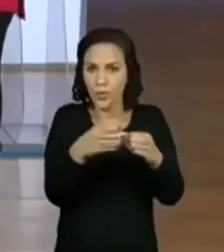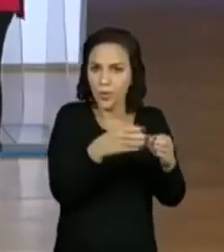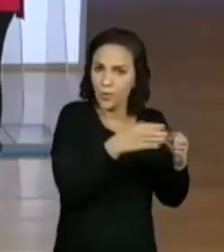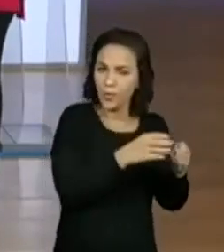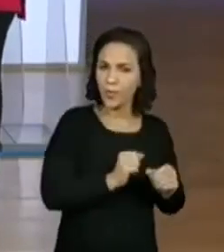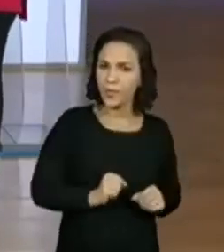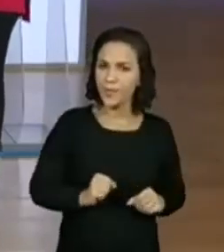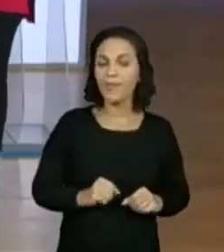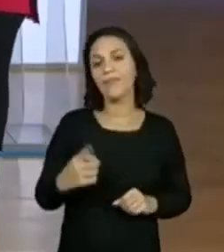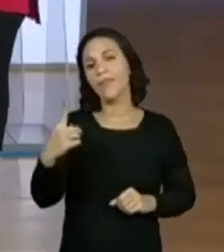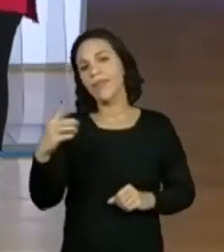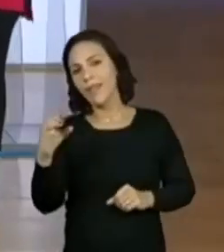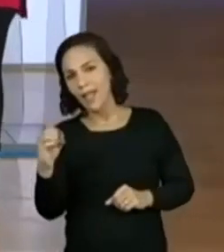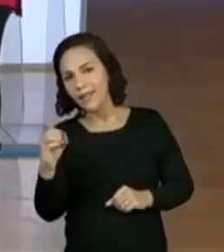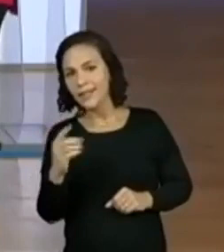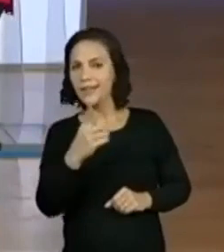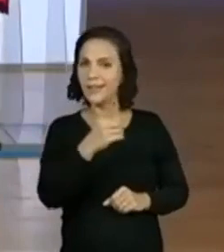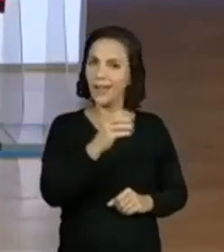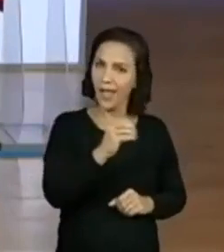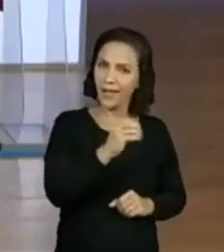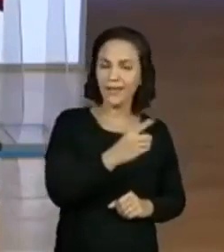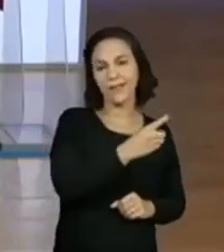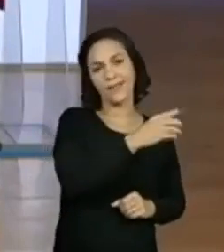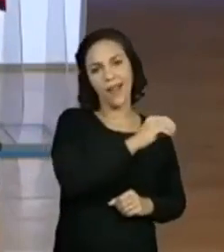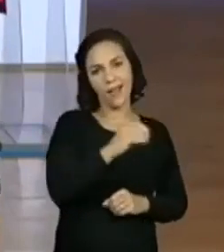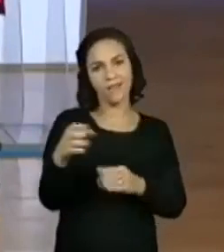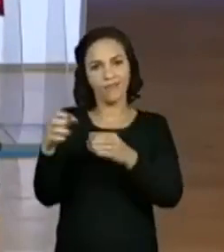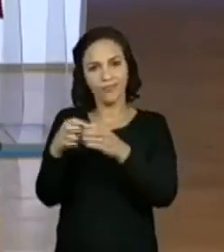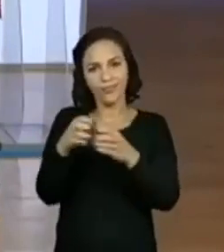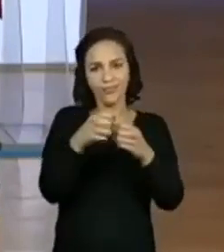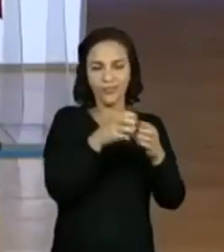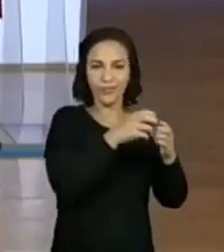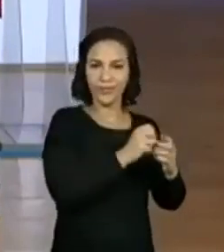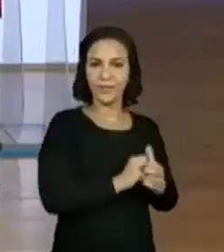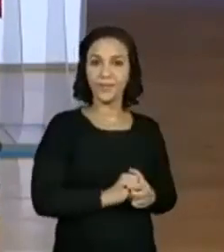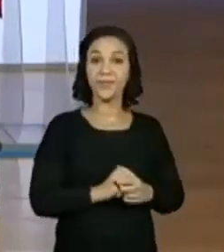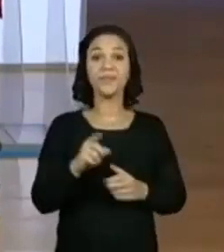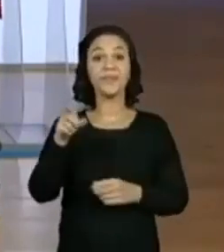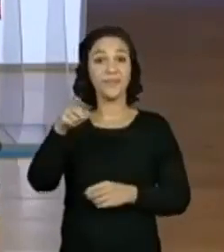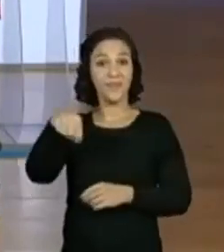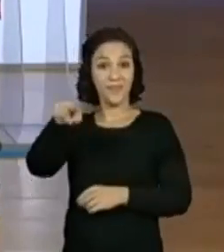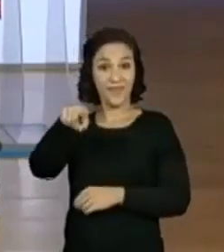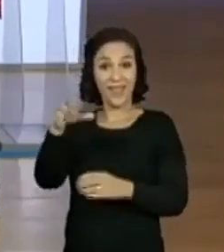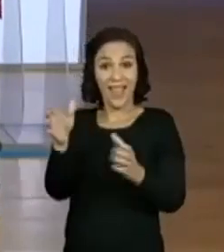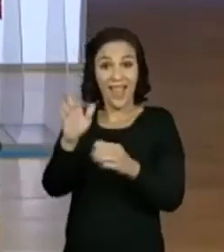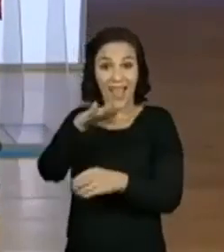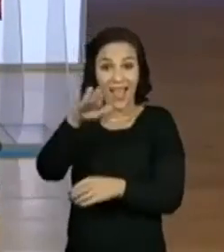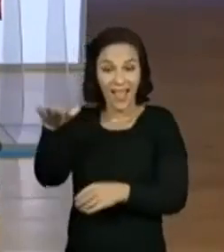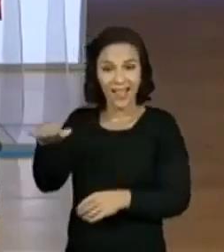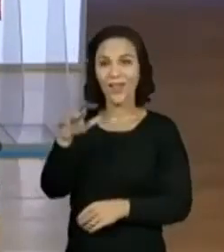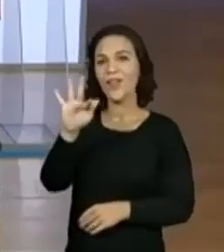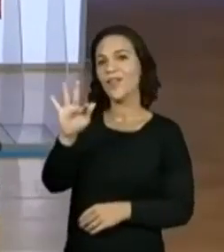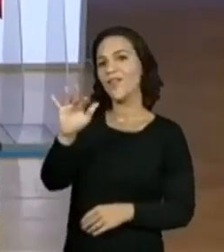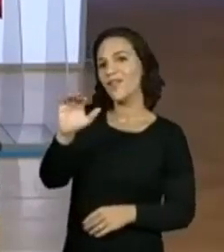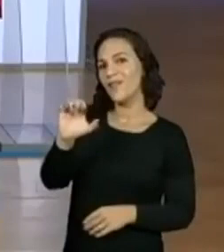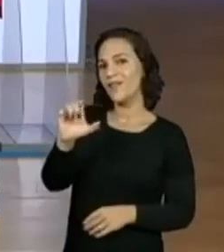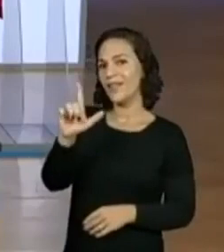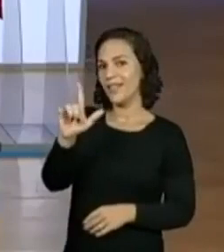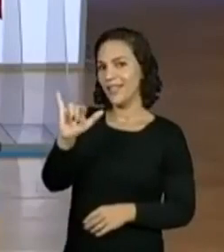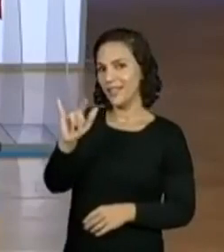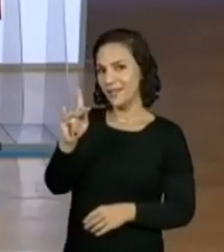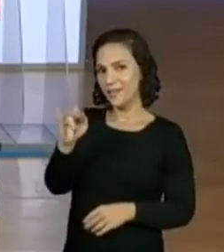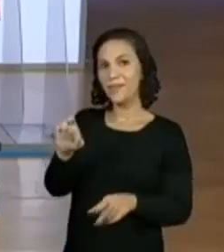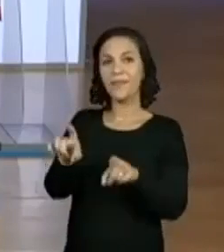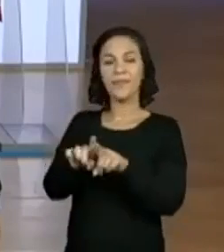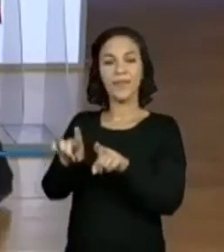uma forma, olha. O Felipe e o Arthur ali, da Escola Deputado Ivete Vargas, estão participando também. Muito